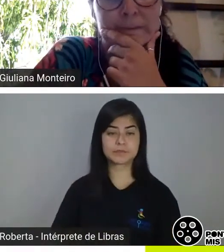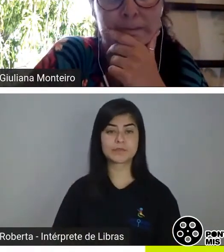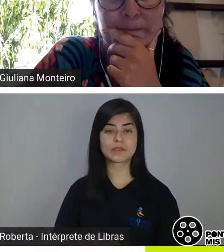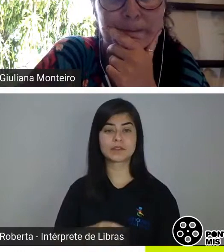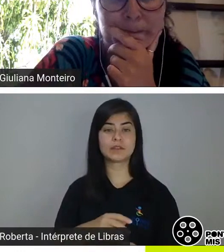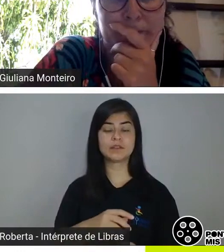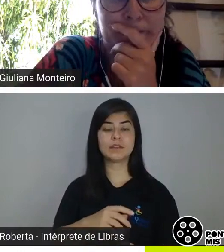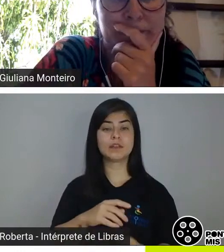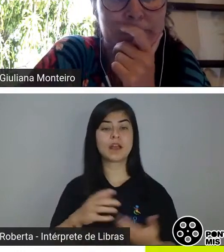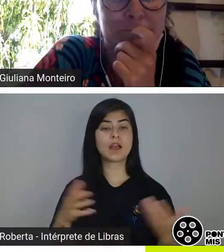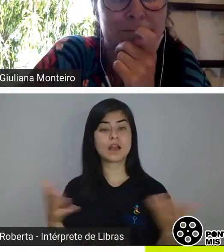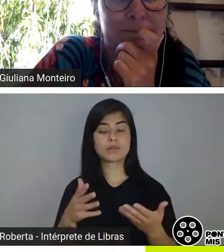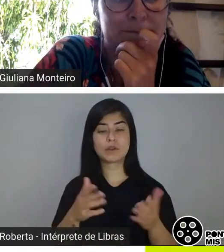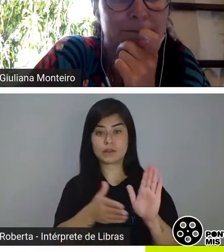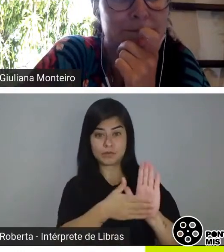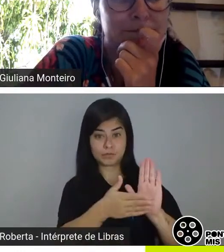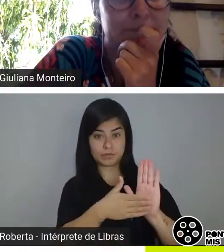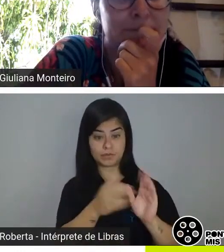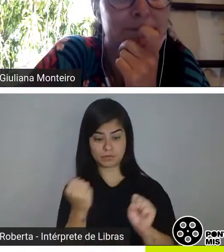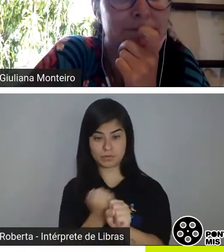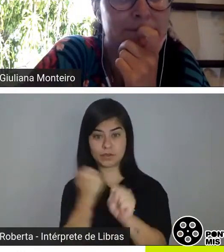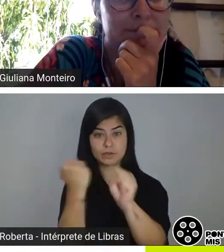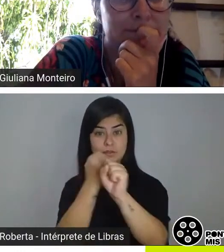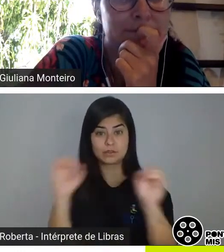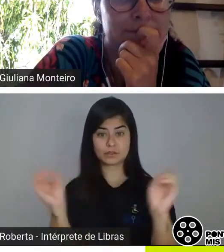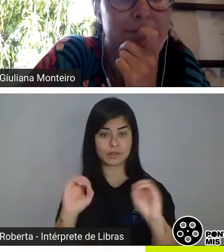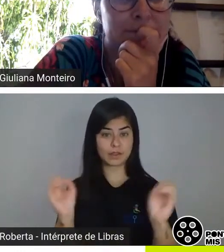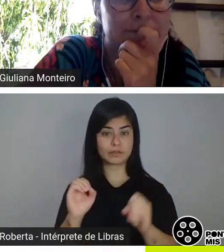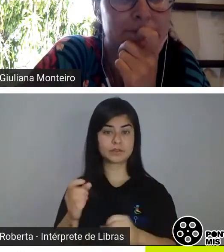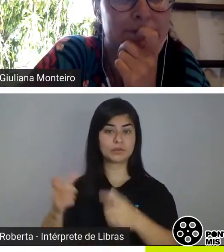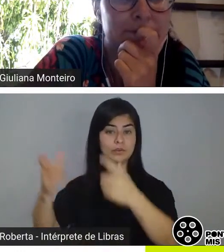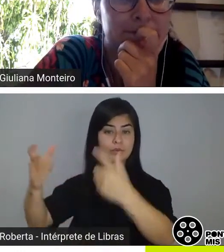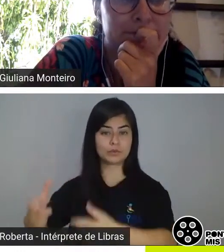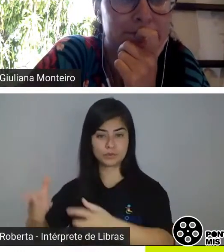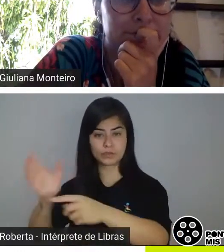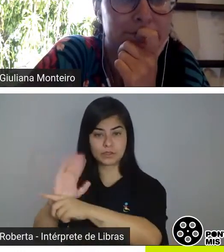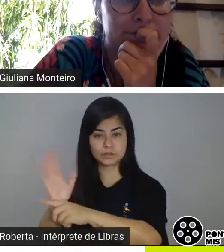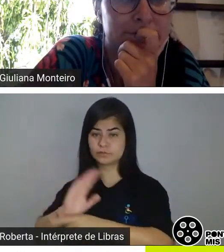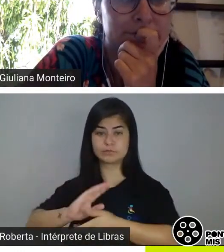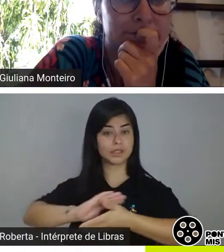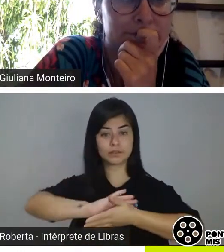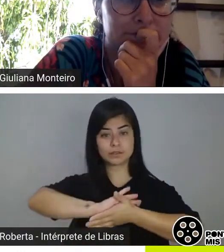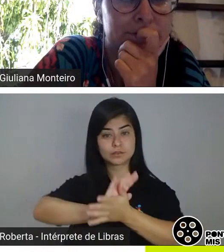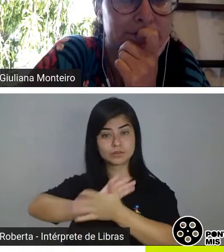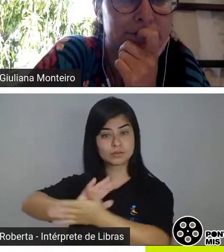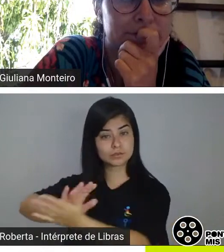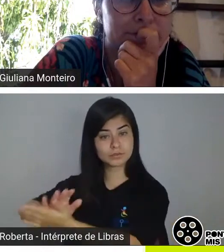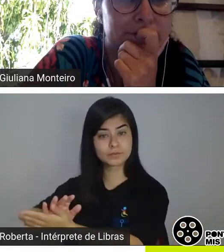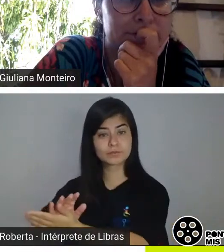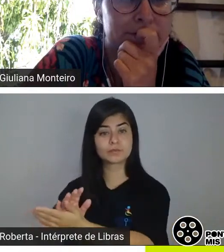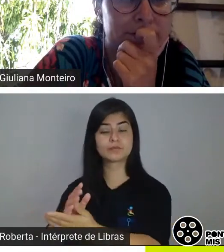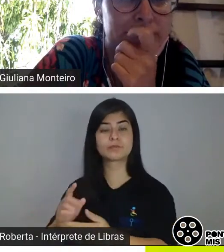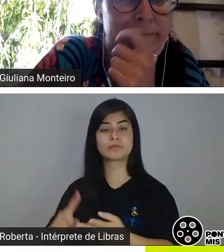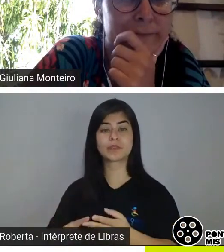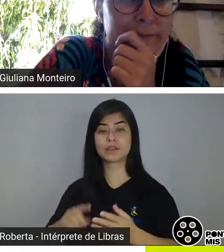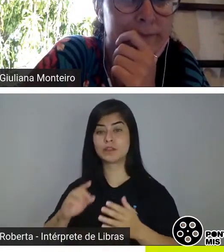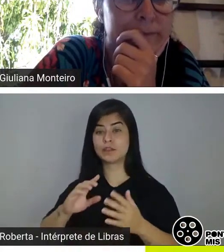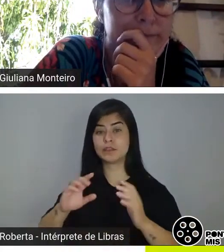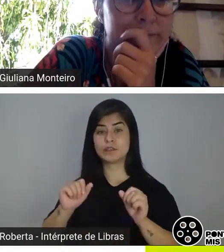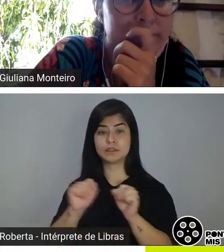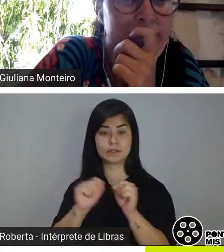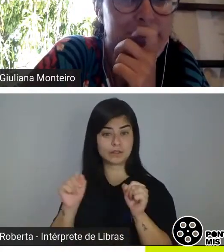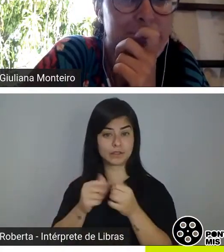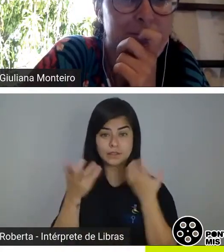Ele não está propondo construir nada no lugar do cinema que ele está destruindo, no lugar da educação que ele está destruindo. Ele está simplesmente